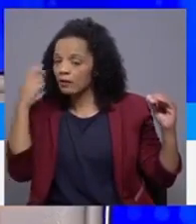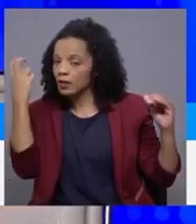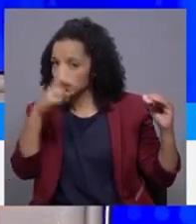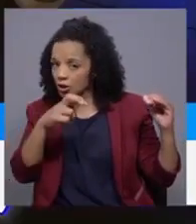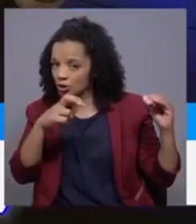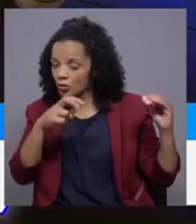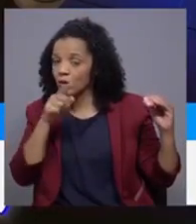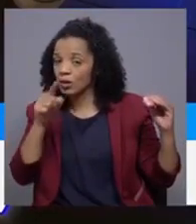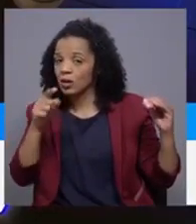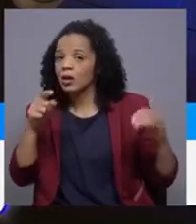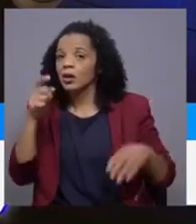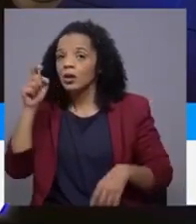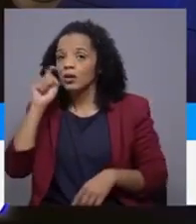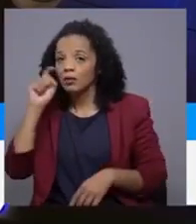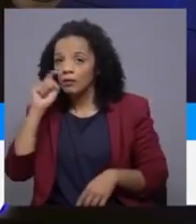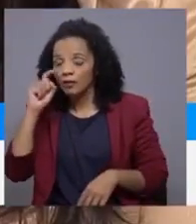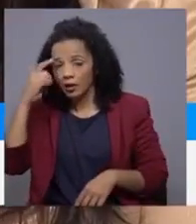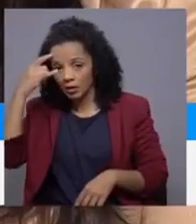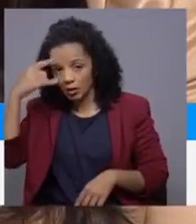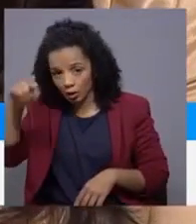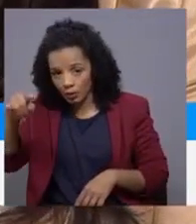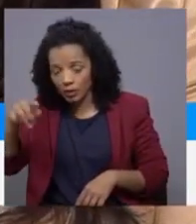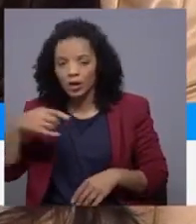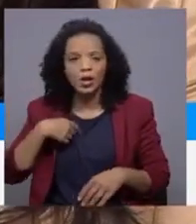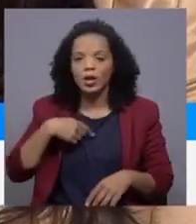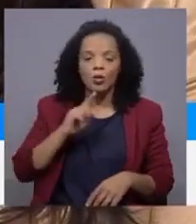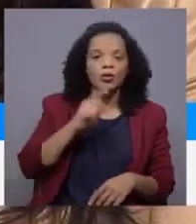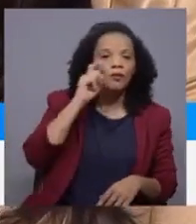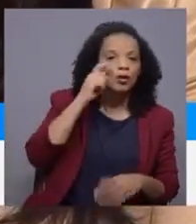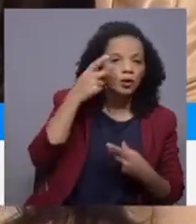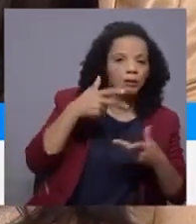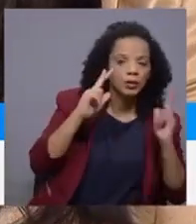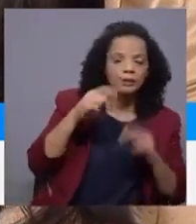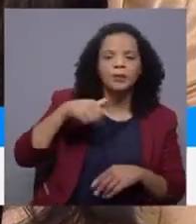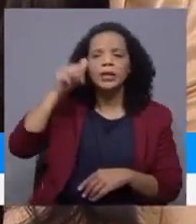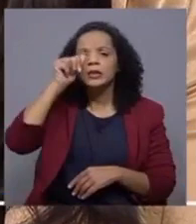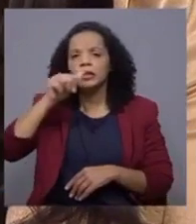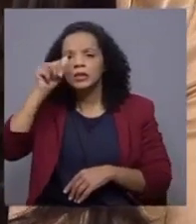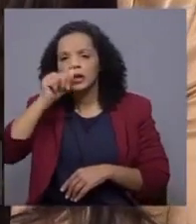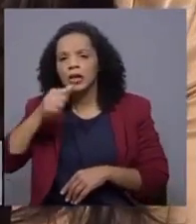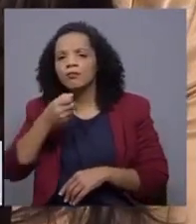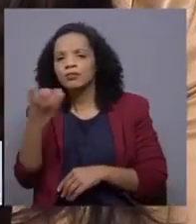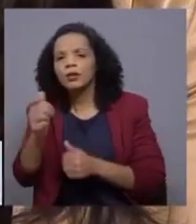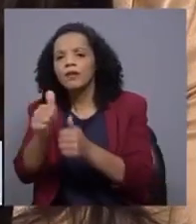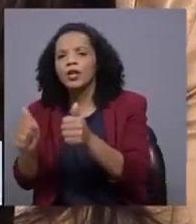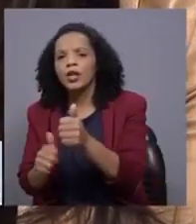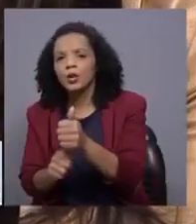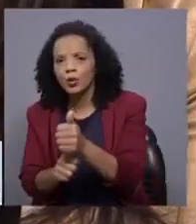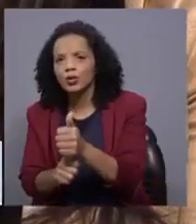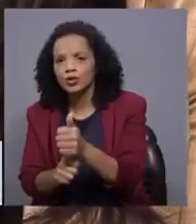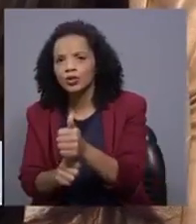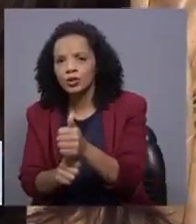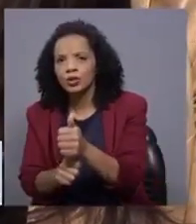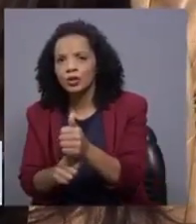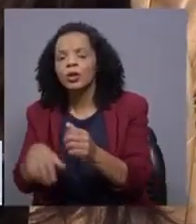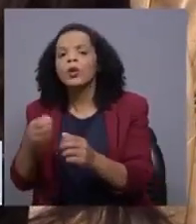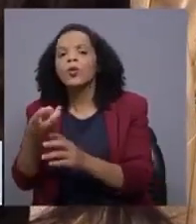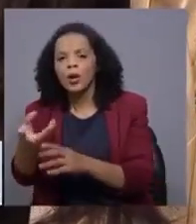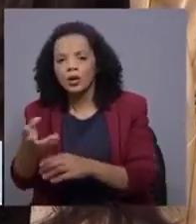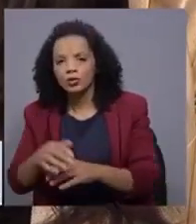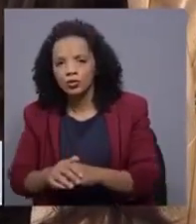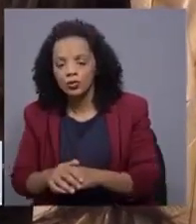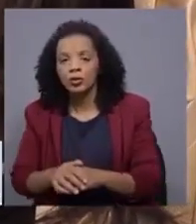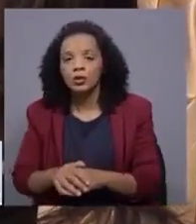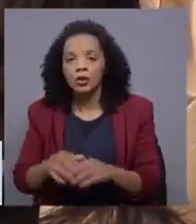140 defende mil pessoas, afirmamente a tauromaquia. Eu defendo a liberdade em Santarém, das pessoas assistirem, quantos vereadores, sabe? Quantos vereadores elegeu em Santarém? Mas não interessa, Santarém,